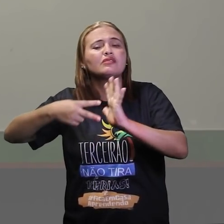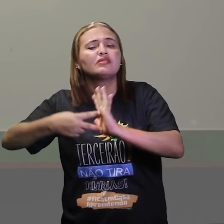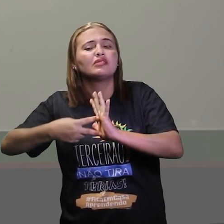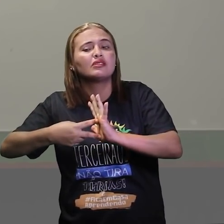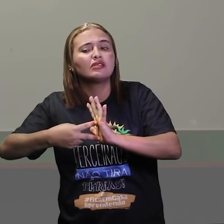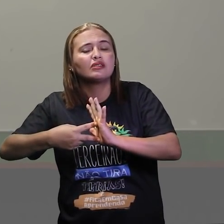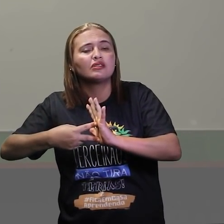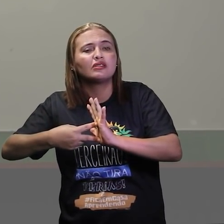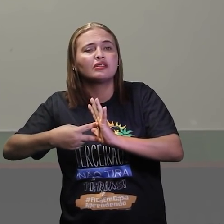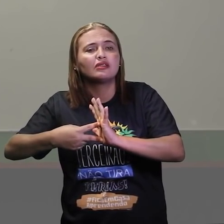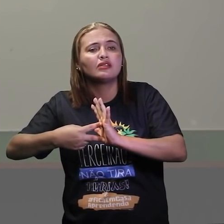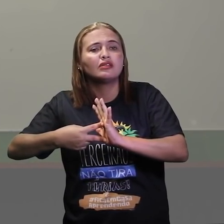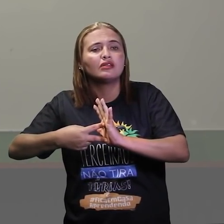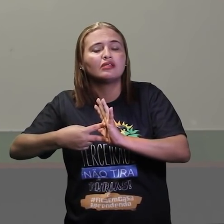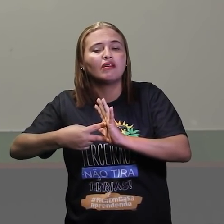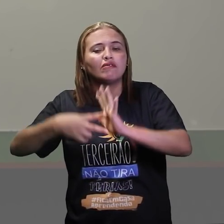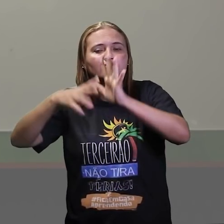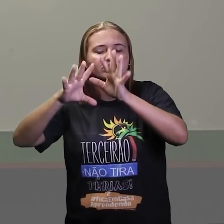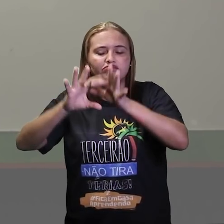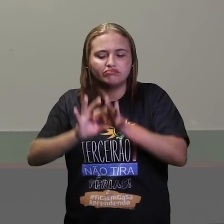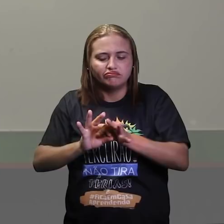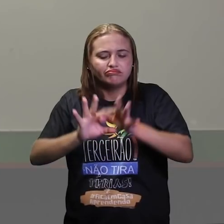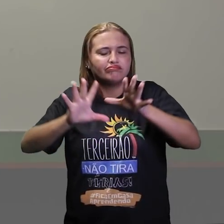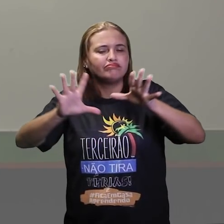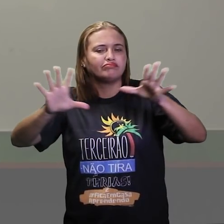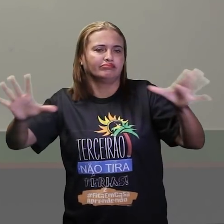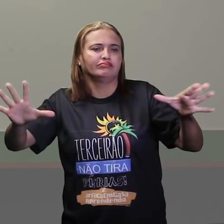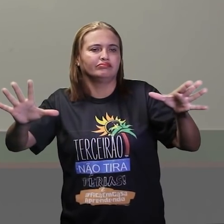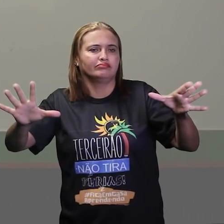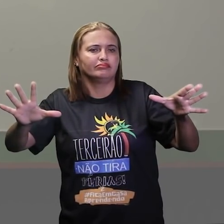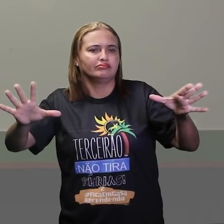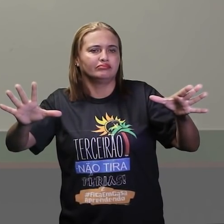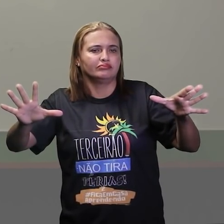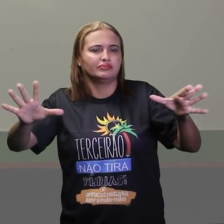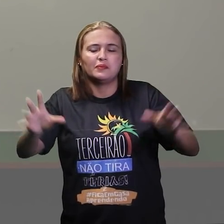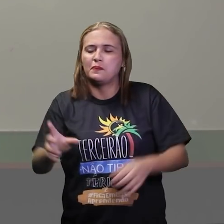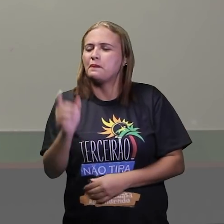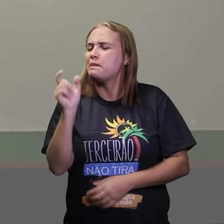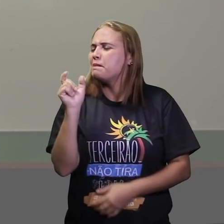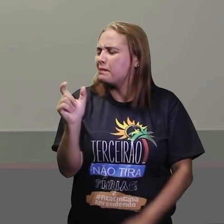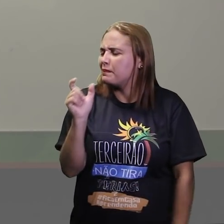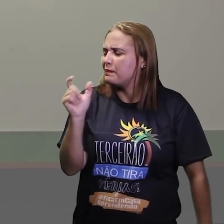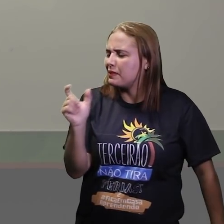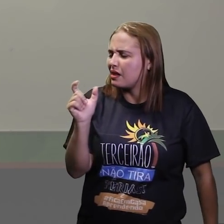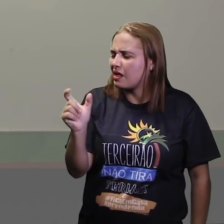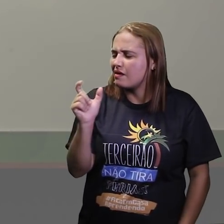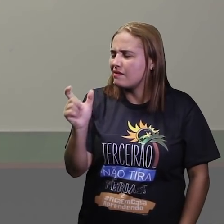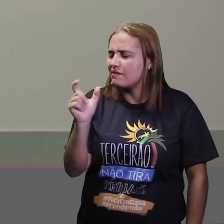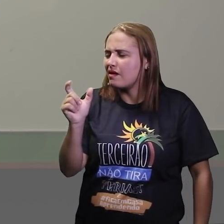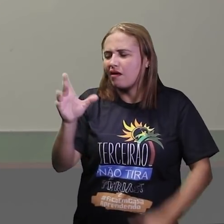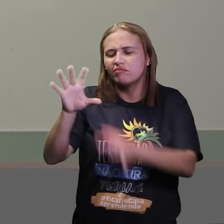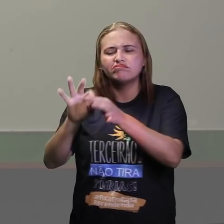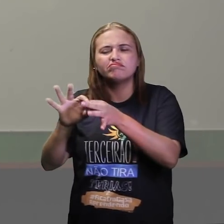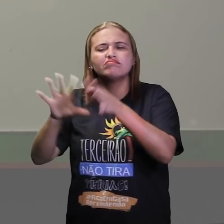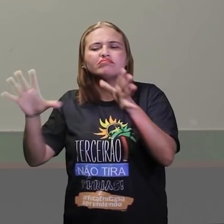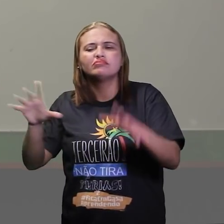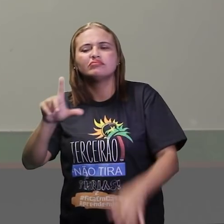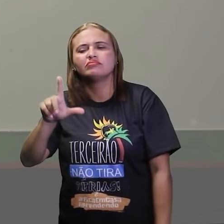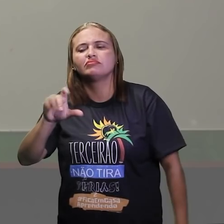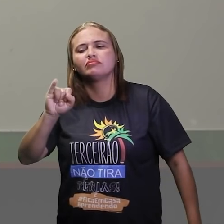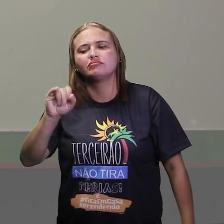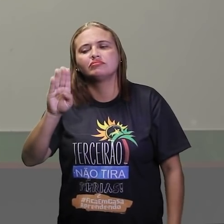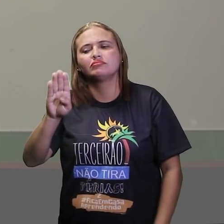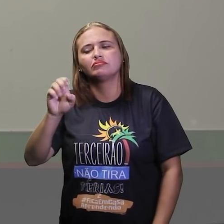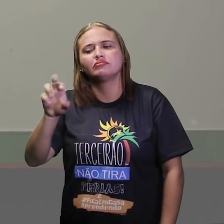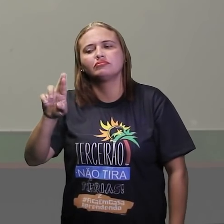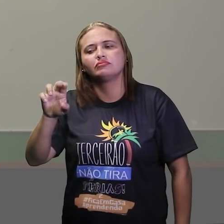é traduzido pela liberdade. Pense num cara que fala nessa palavra. Liberdade. É óbvio que ele vai falar muito em